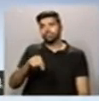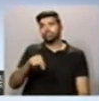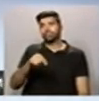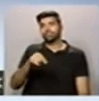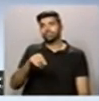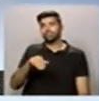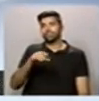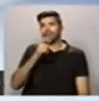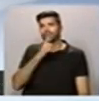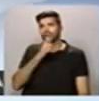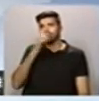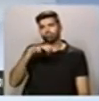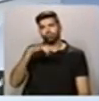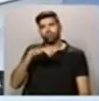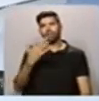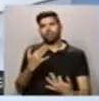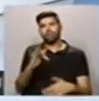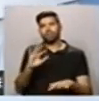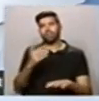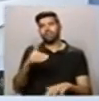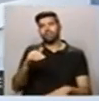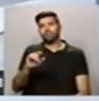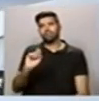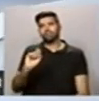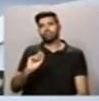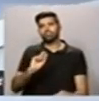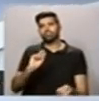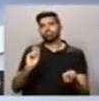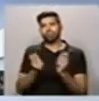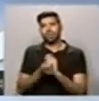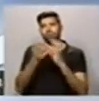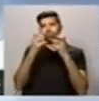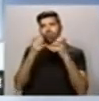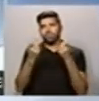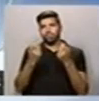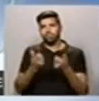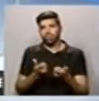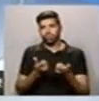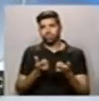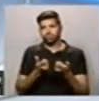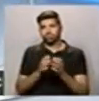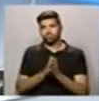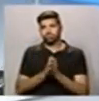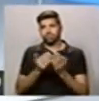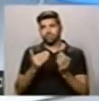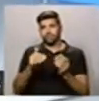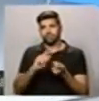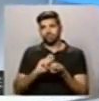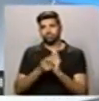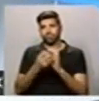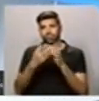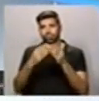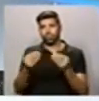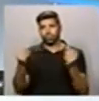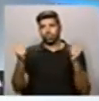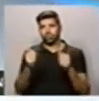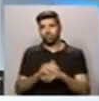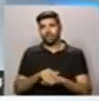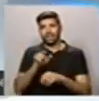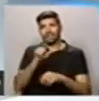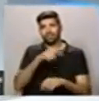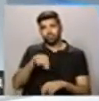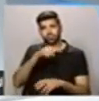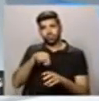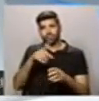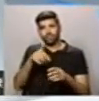ainda chove em Faro, mas rapidamente vamos passar a ter pouca nebulosidade nesta região. Temos esta depressão